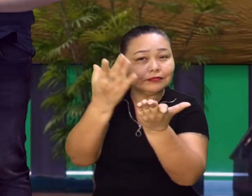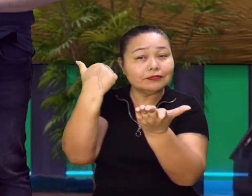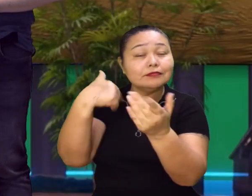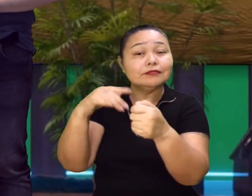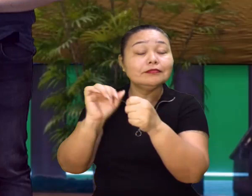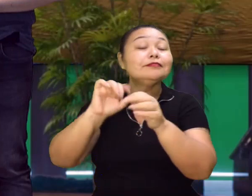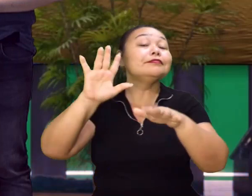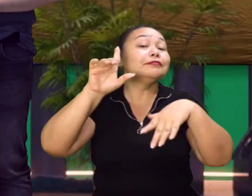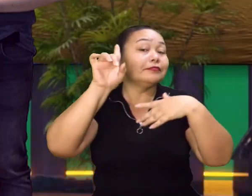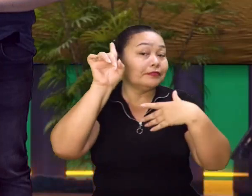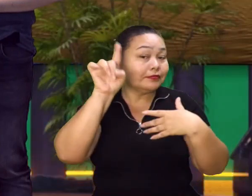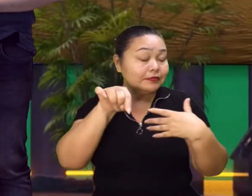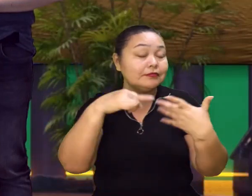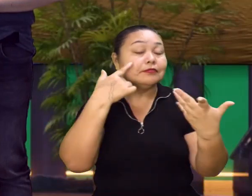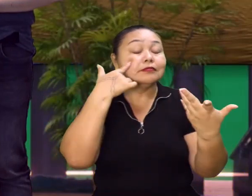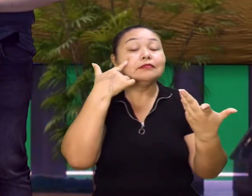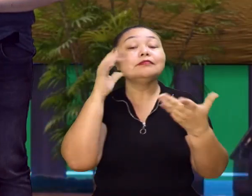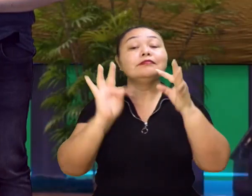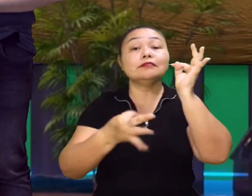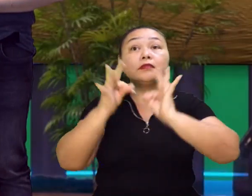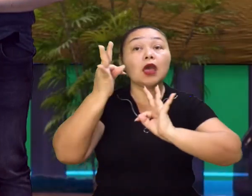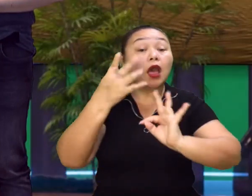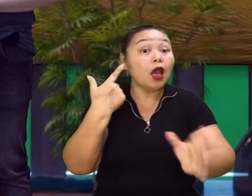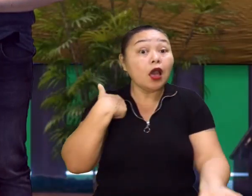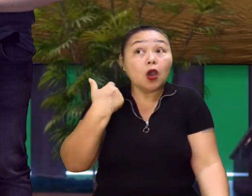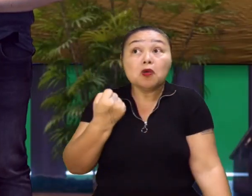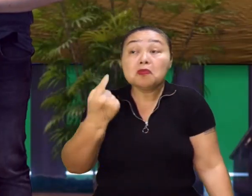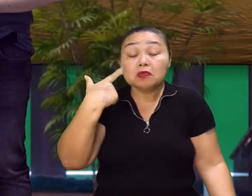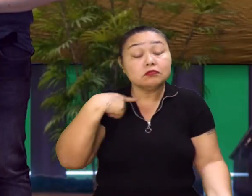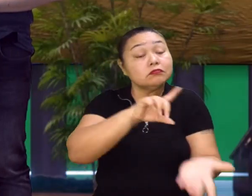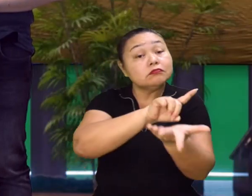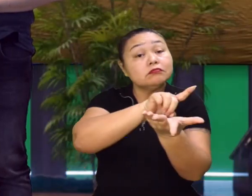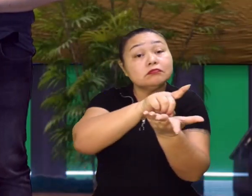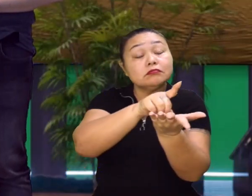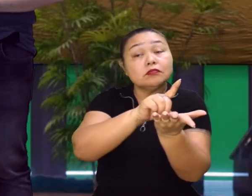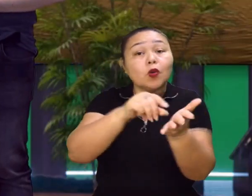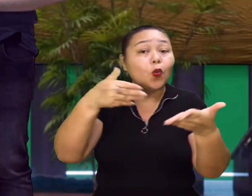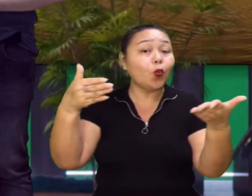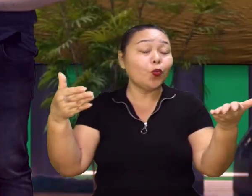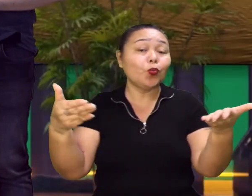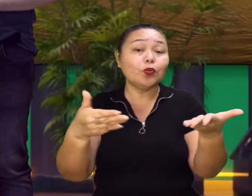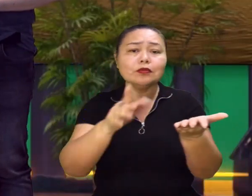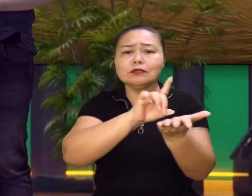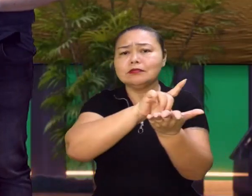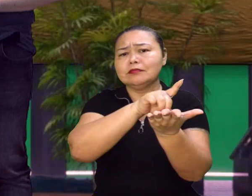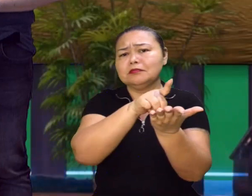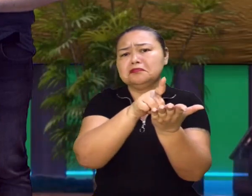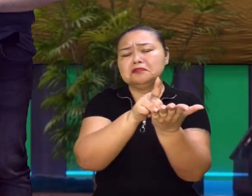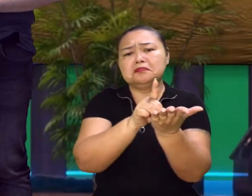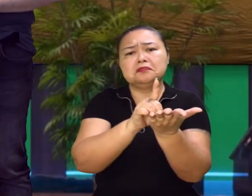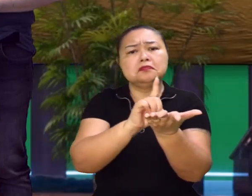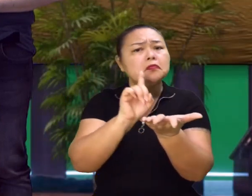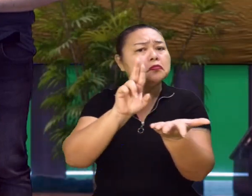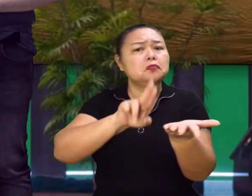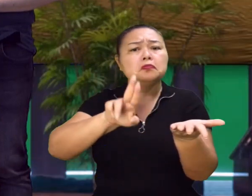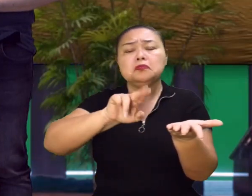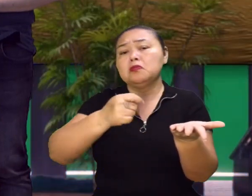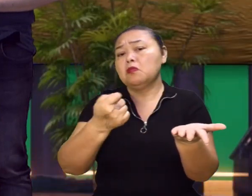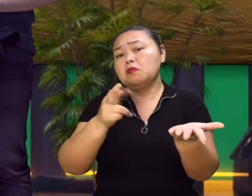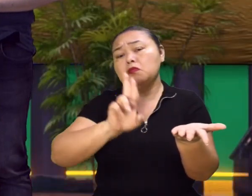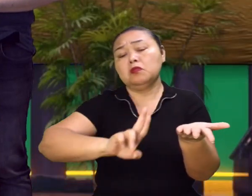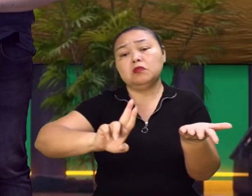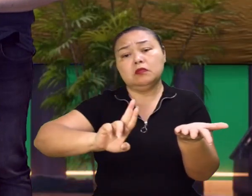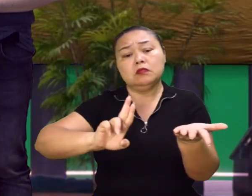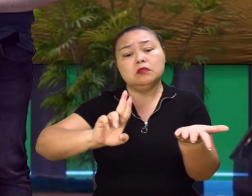Então, quer dizer que era uma tecnologia absurda ter uma bússola. Hoje, bússola quase não se usa mais, né?